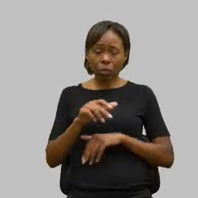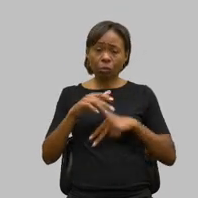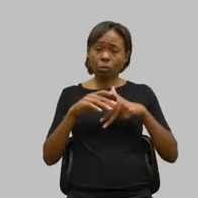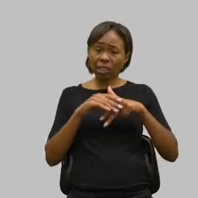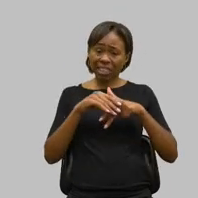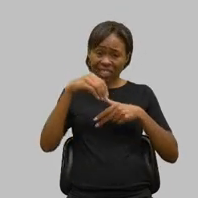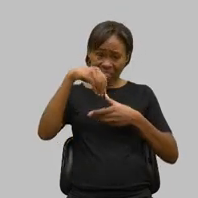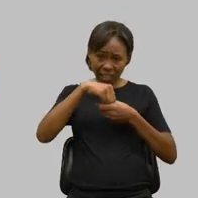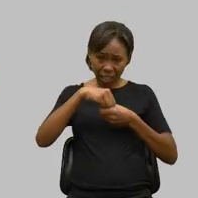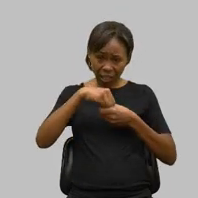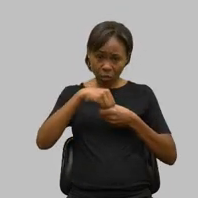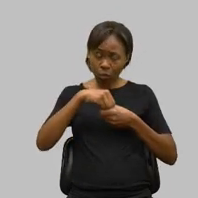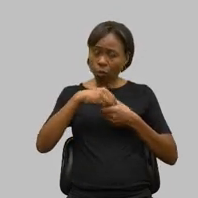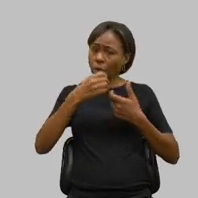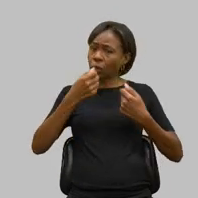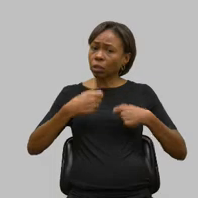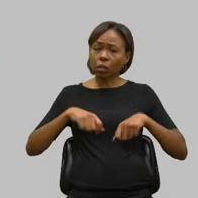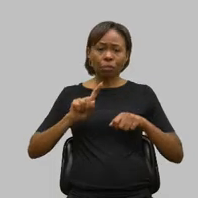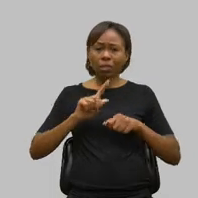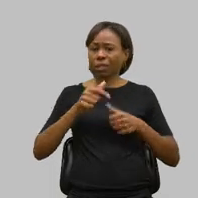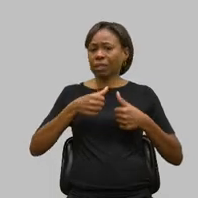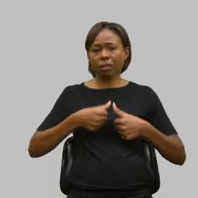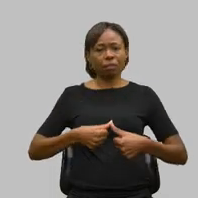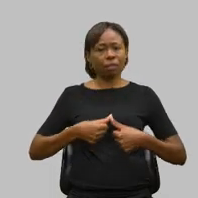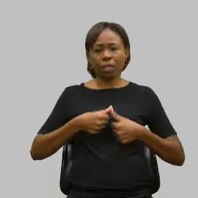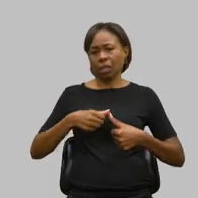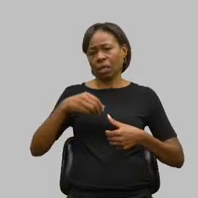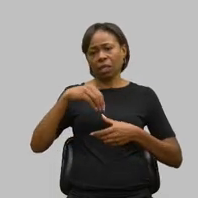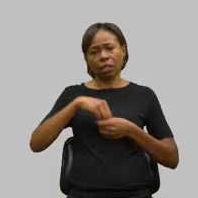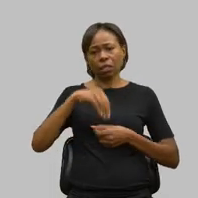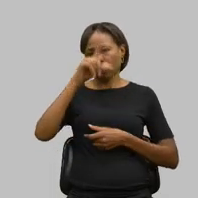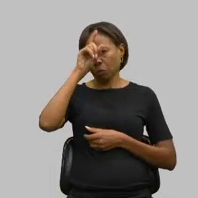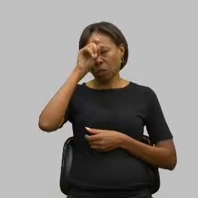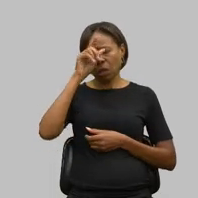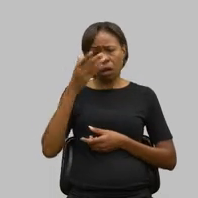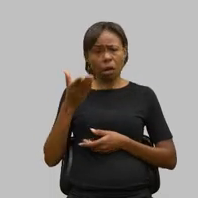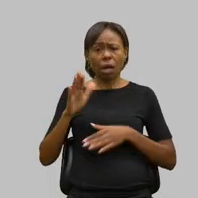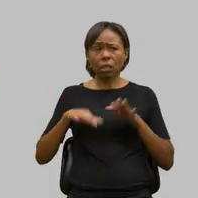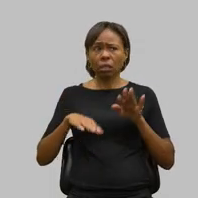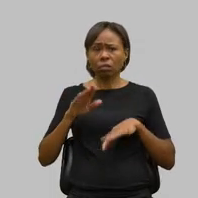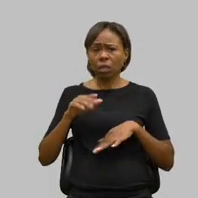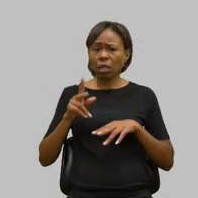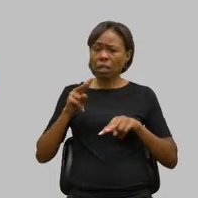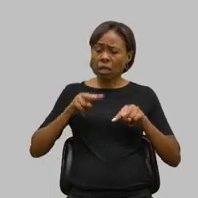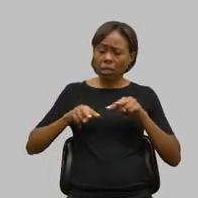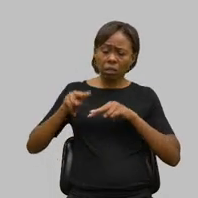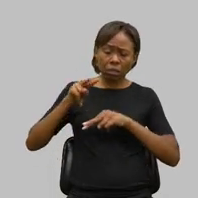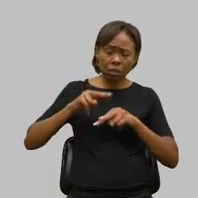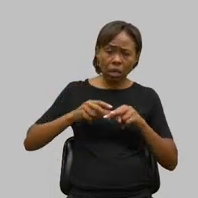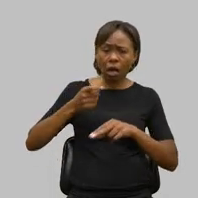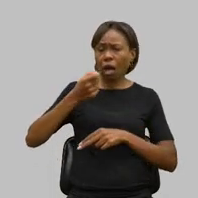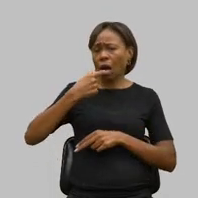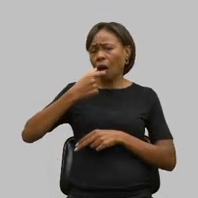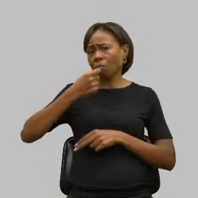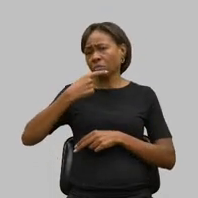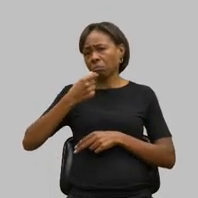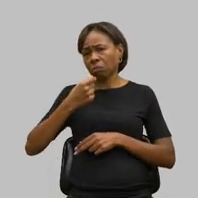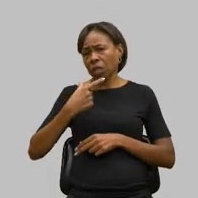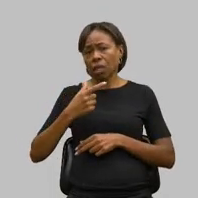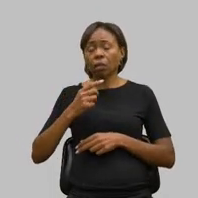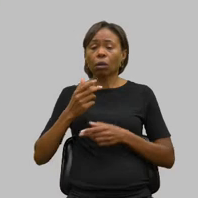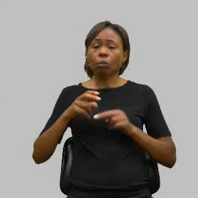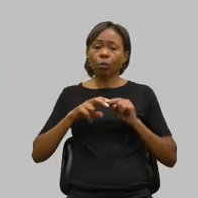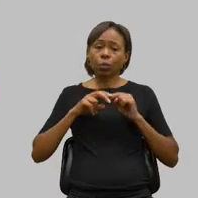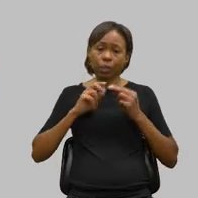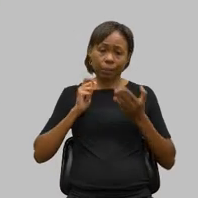precisavam estar lá, não deveriam estar lá. Muitas vezes, para fazer um exame, ou qualquer... Tomar antibiótico. E por isso que a gente está pagando hoje